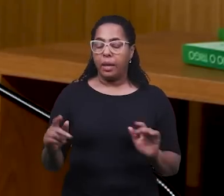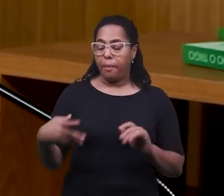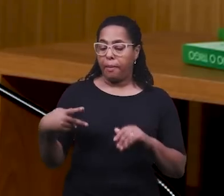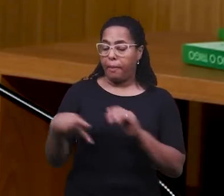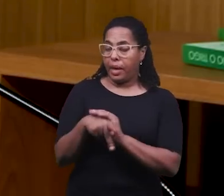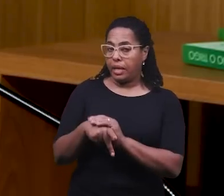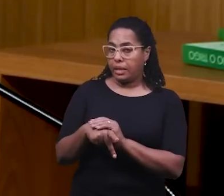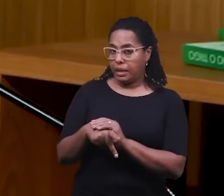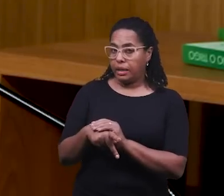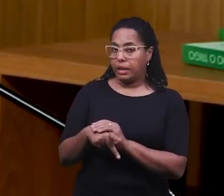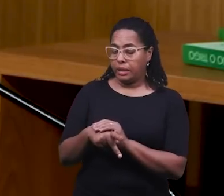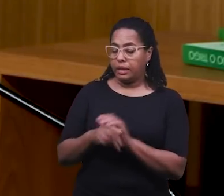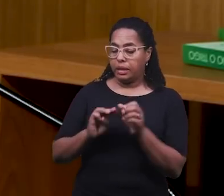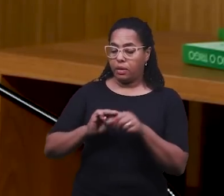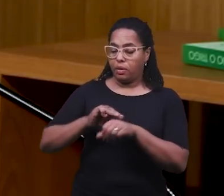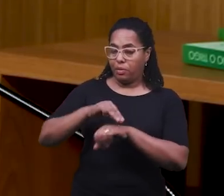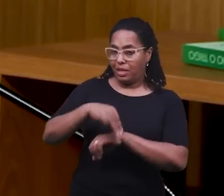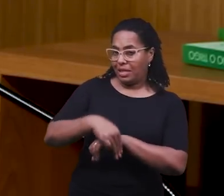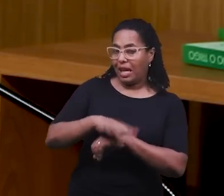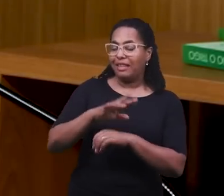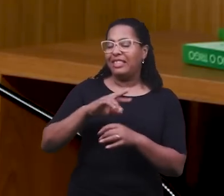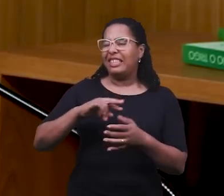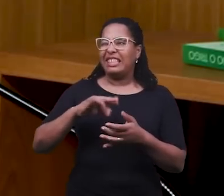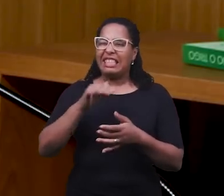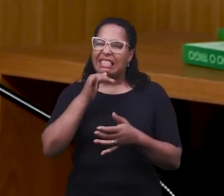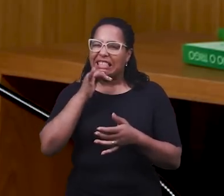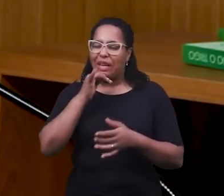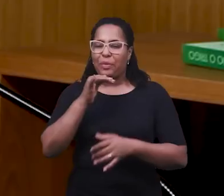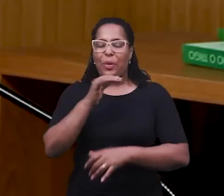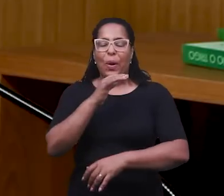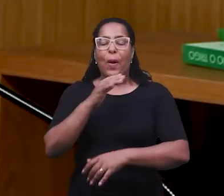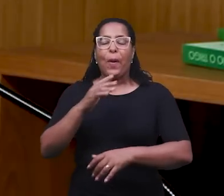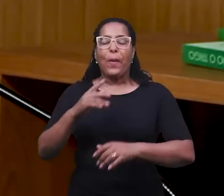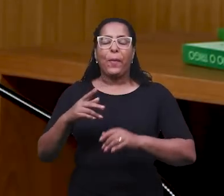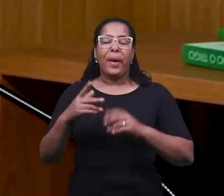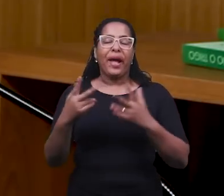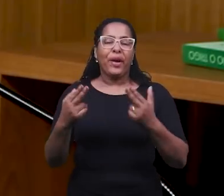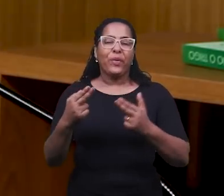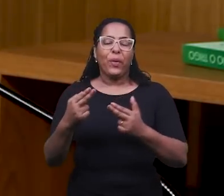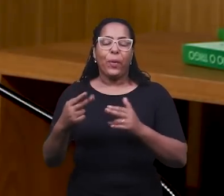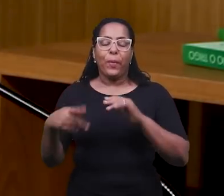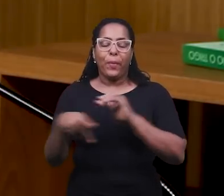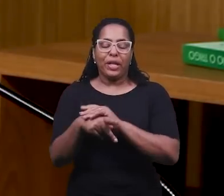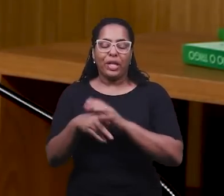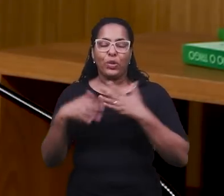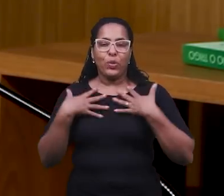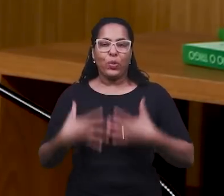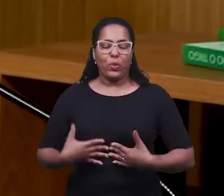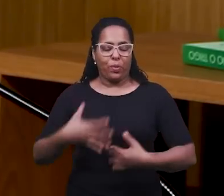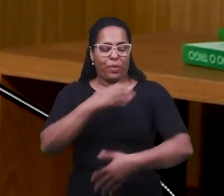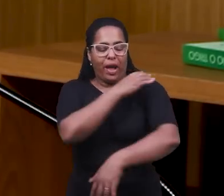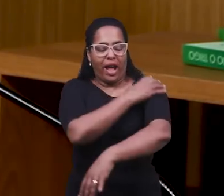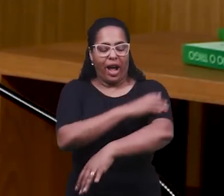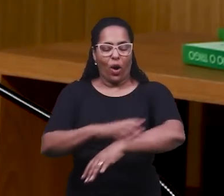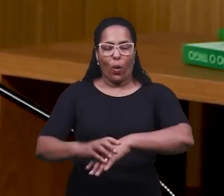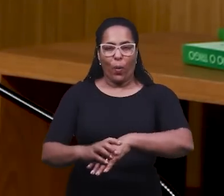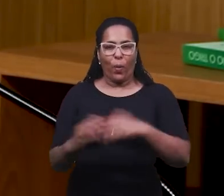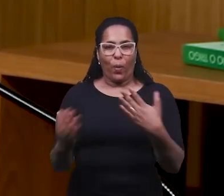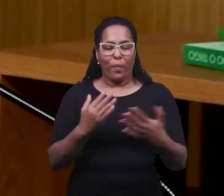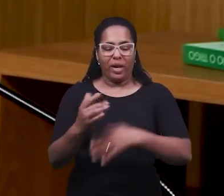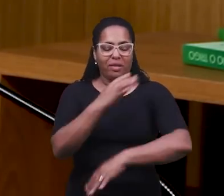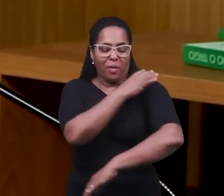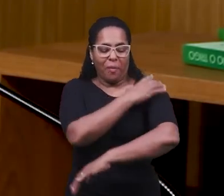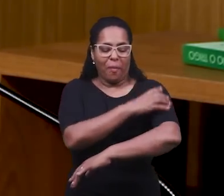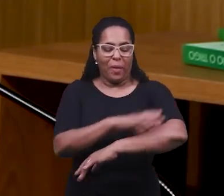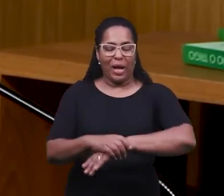parte do ministério, quer dizer, um braço do ministério para alcançar isso. Bom,